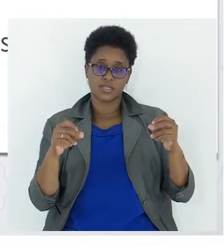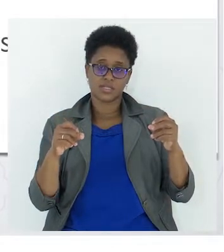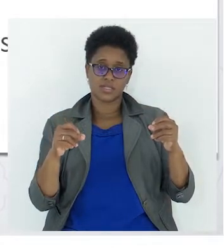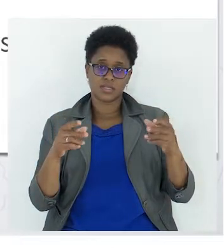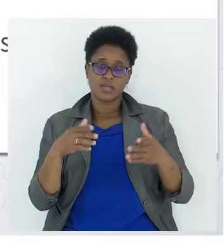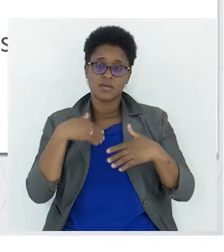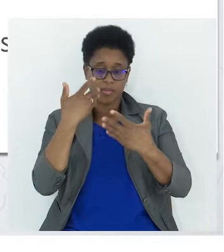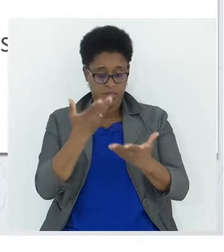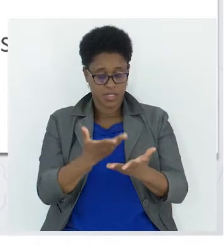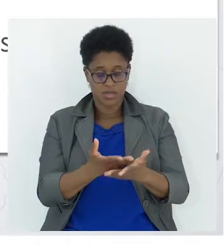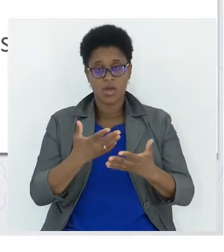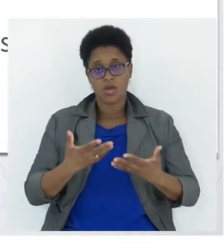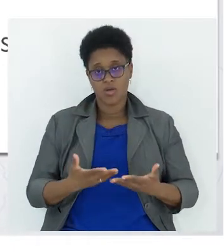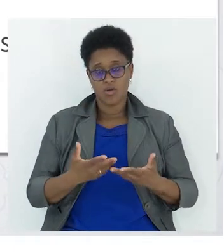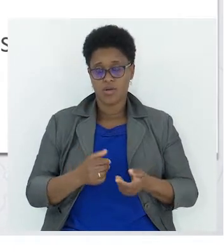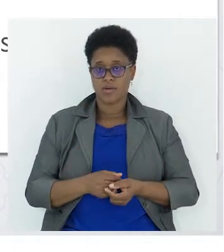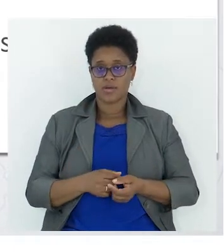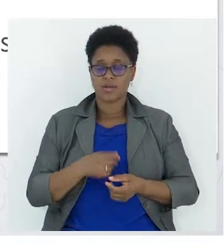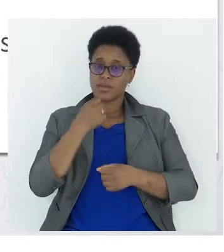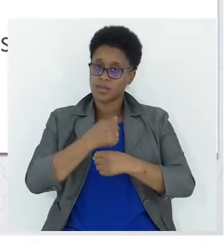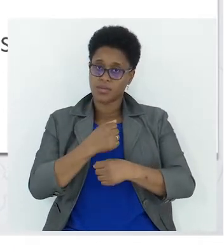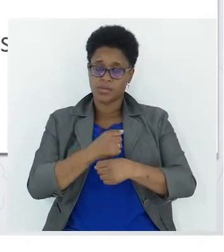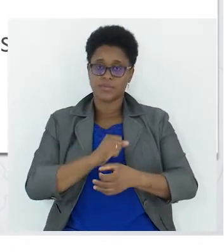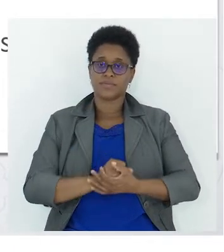para a apresentação agora em tarefa.